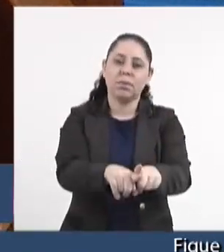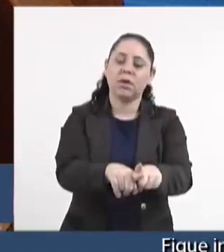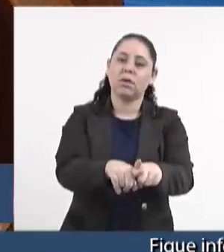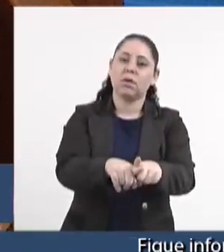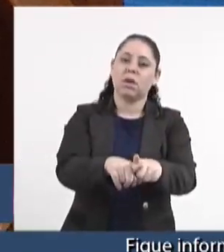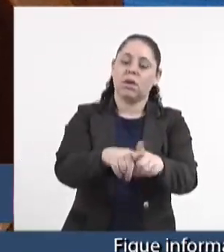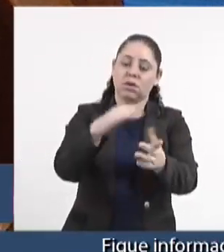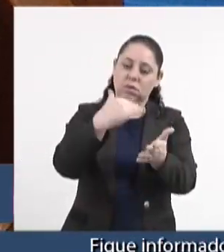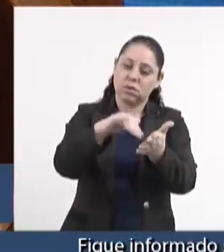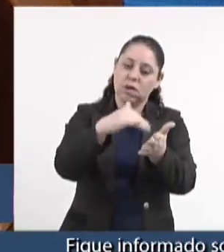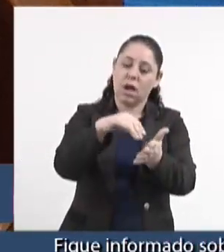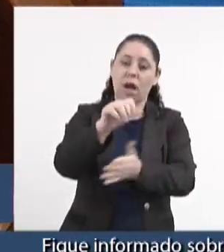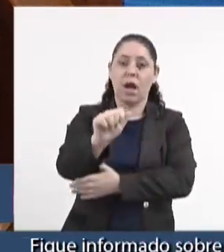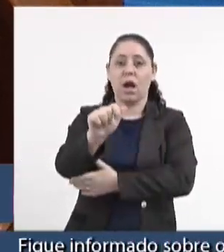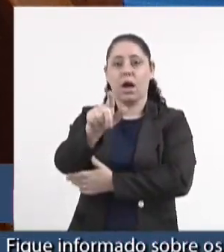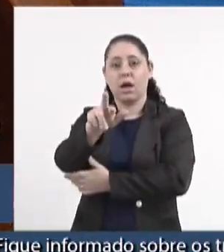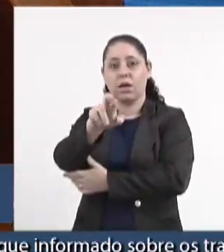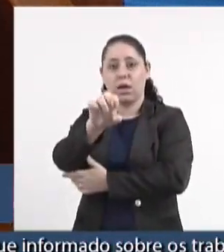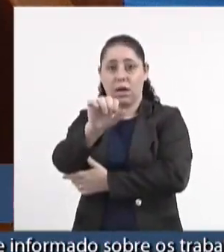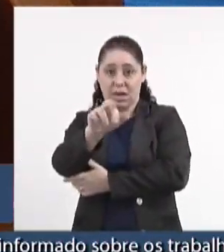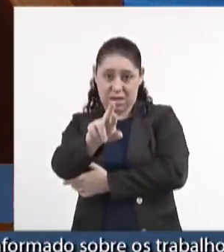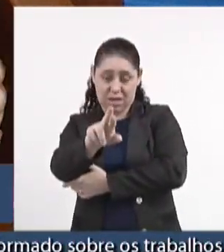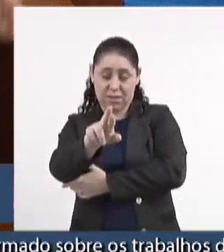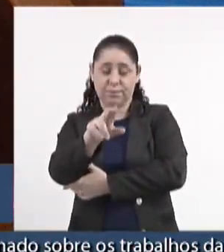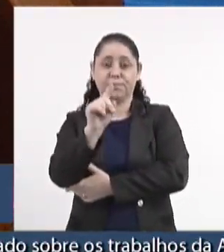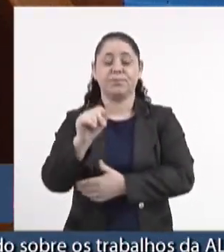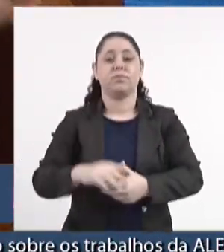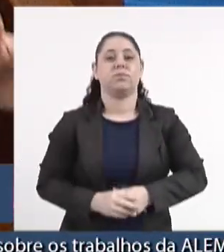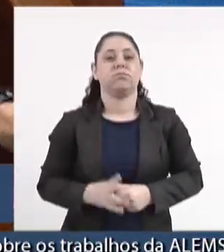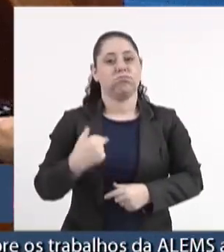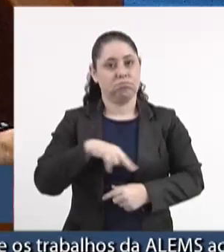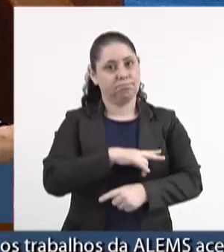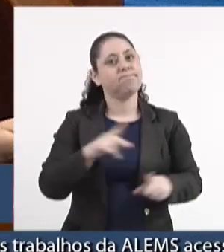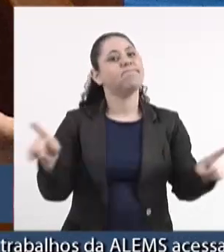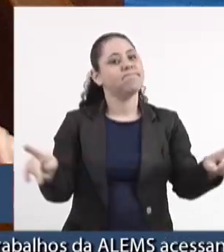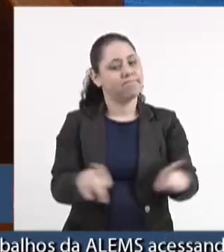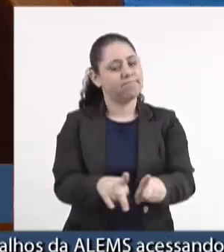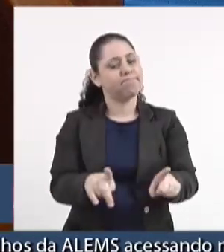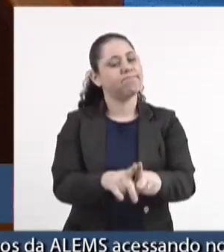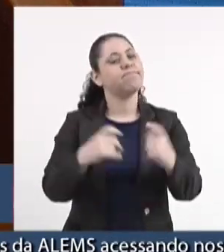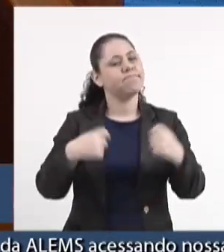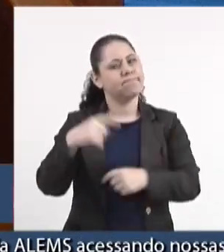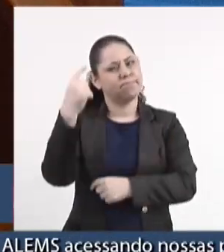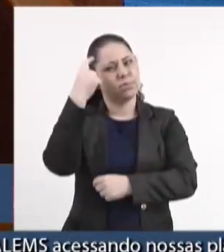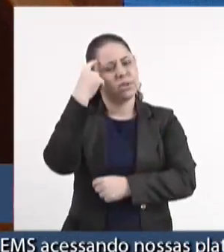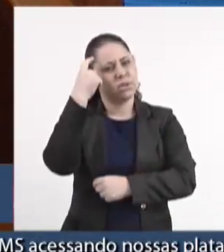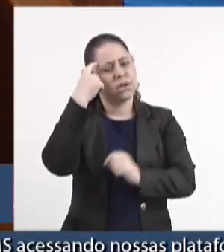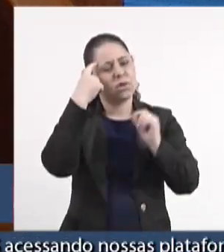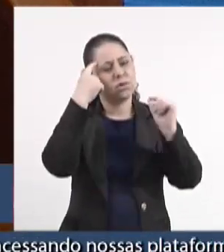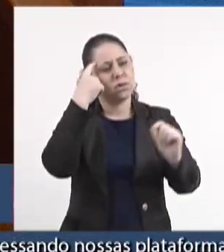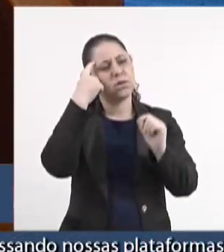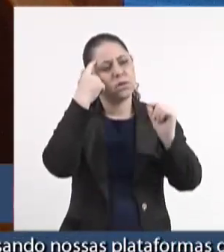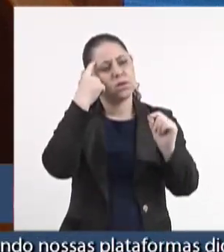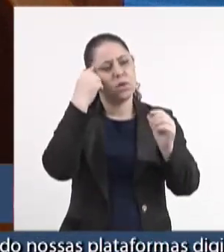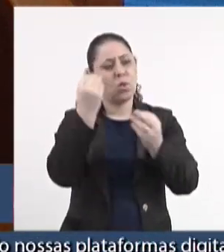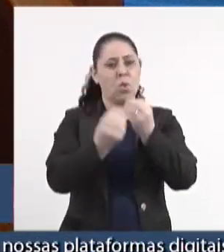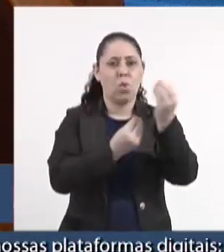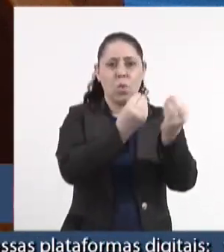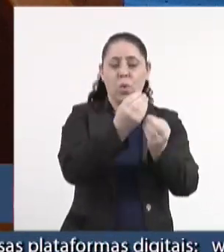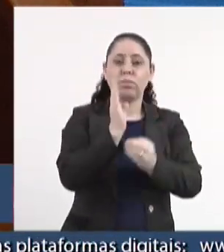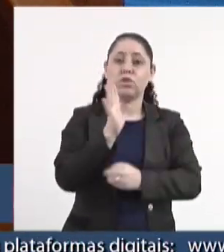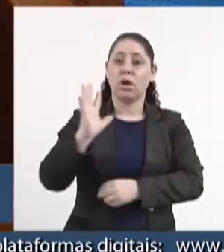nos escritórios da Agraer. Nós precisamos também pensar, assim como